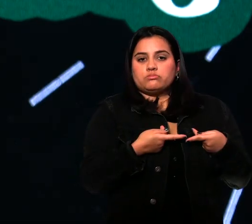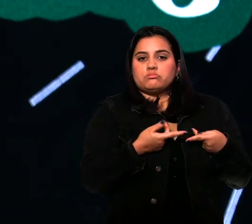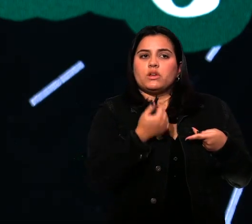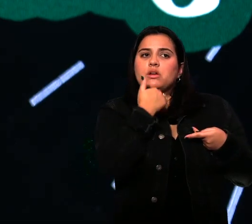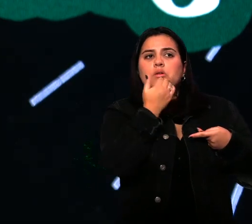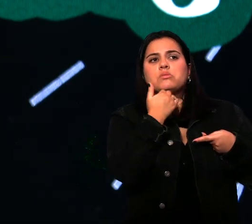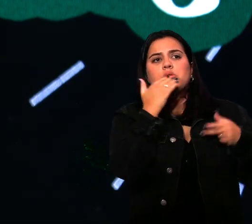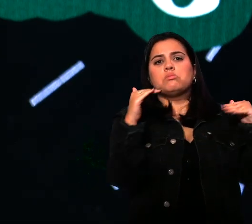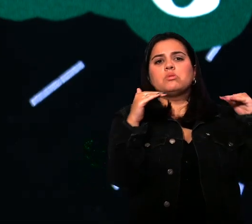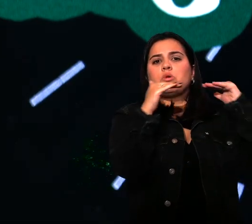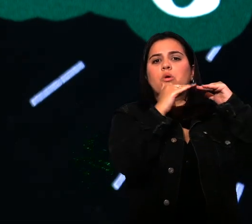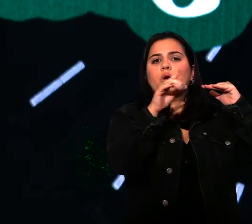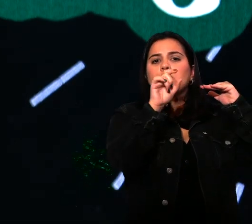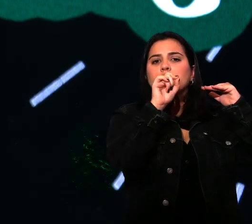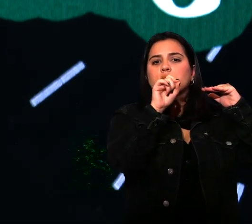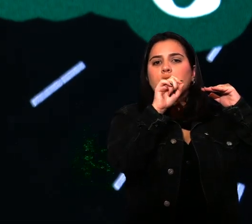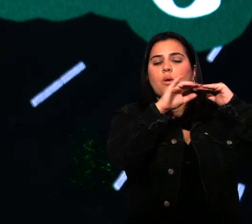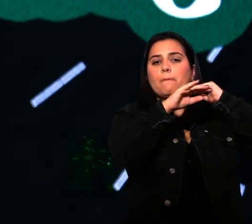com o padrão de medidas, gente.